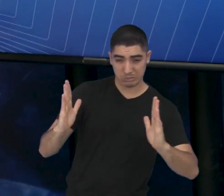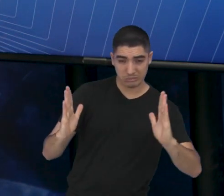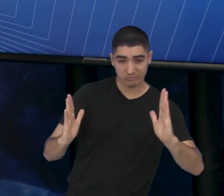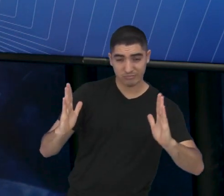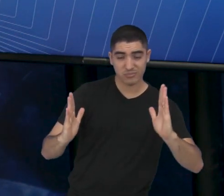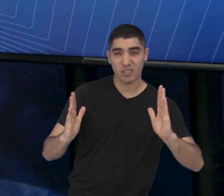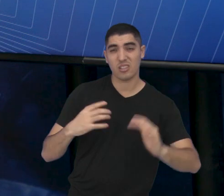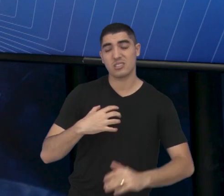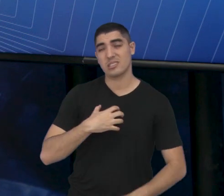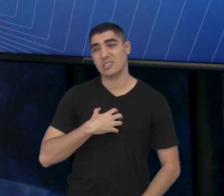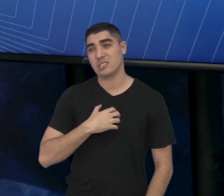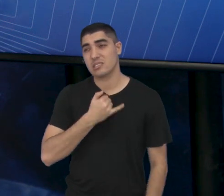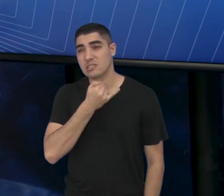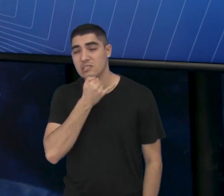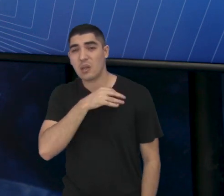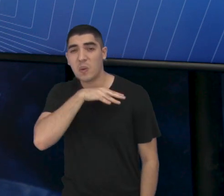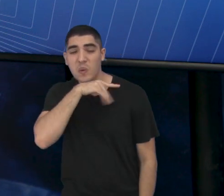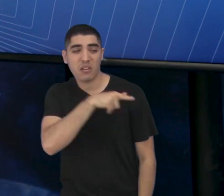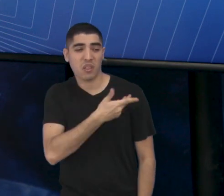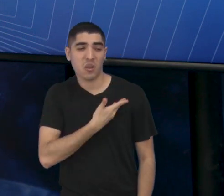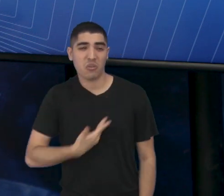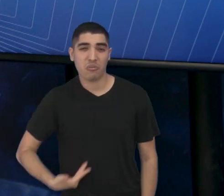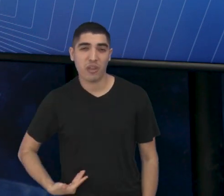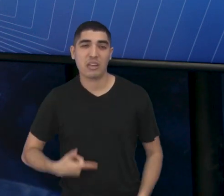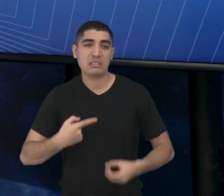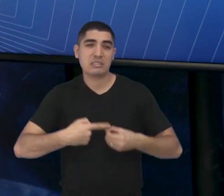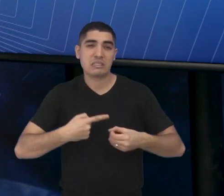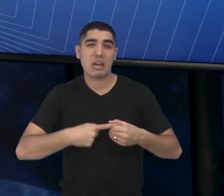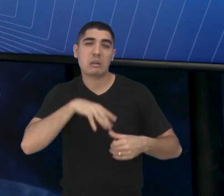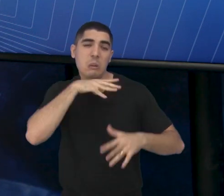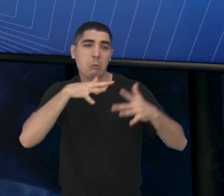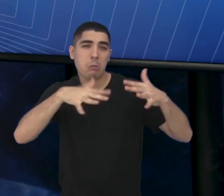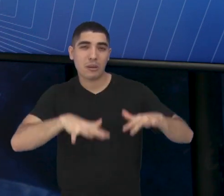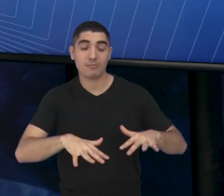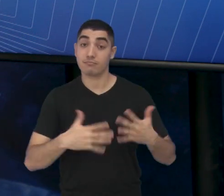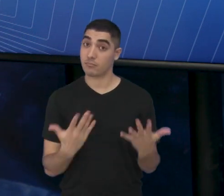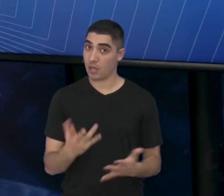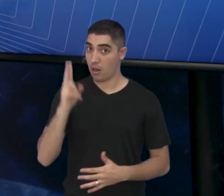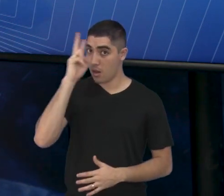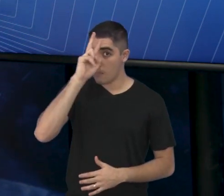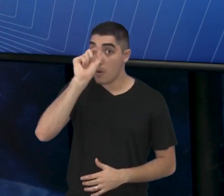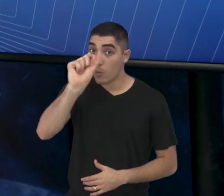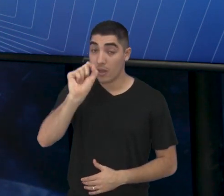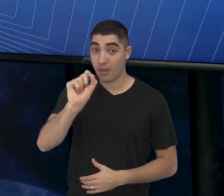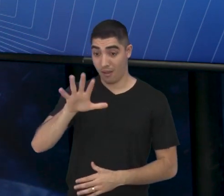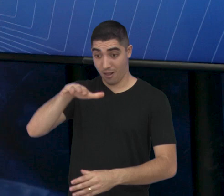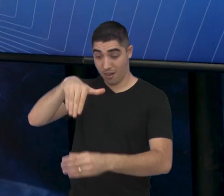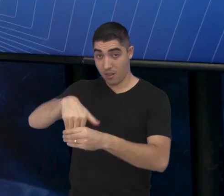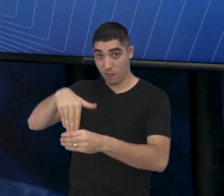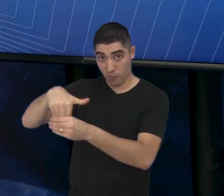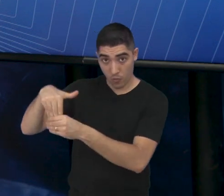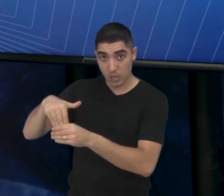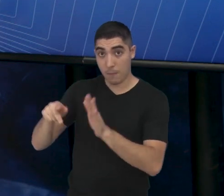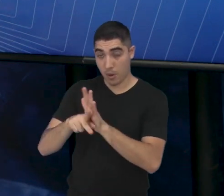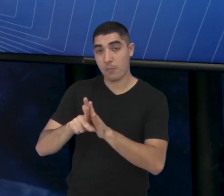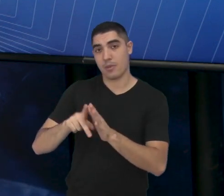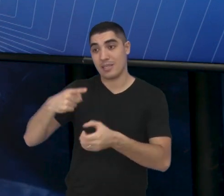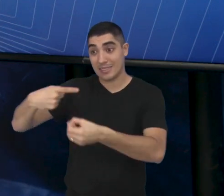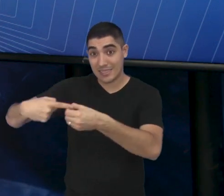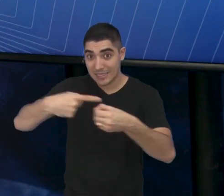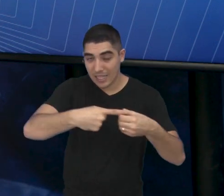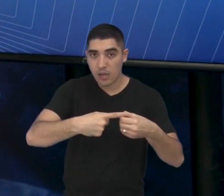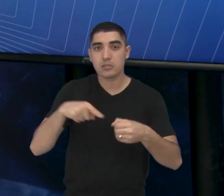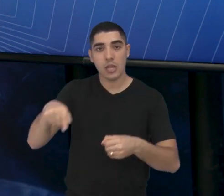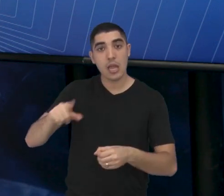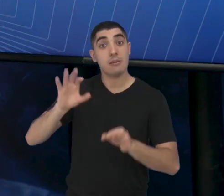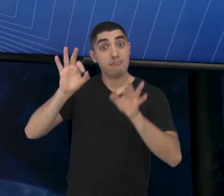ali infeliz com os rumos da nossa cidade. E é importante lembrar que as eleições municipais é onde